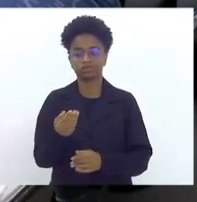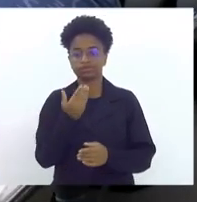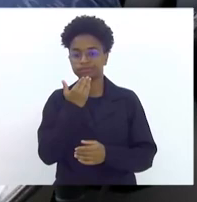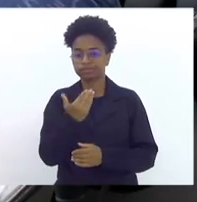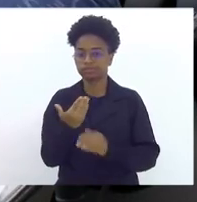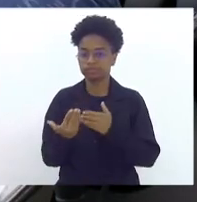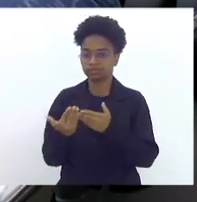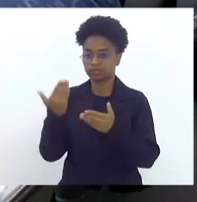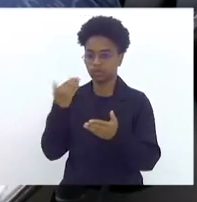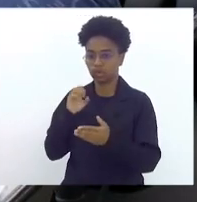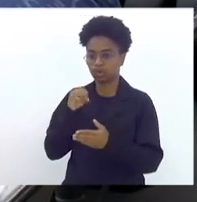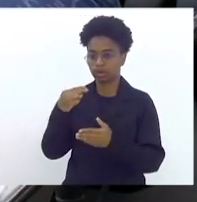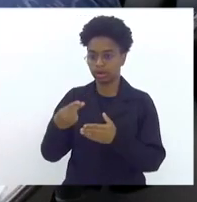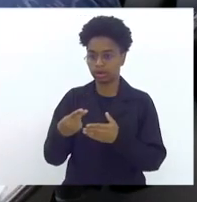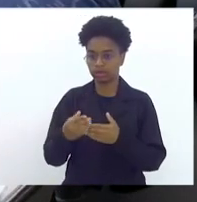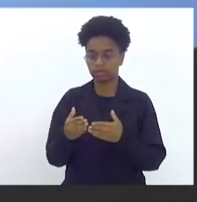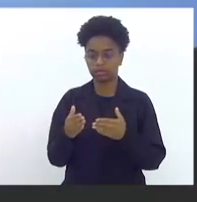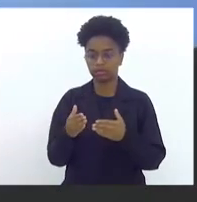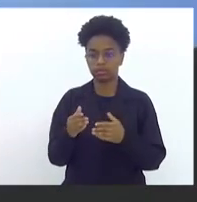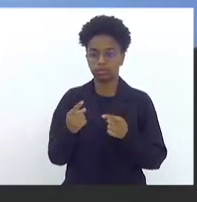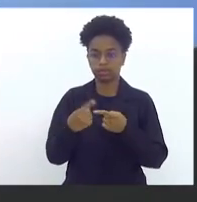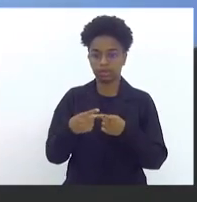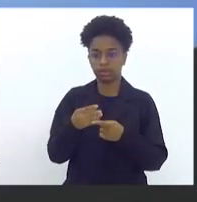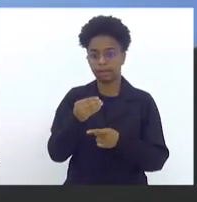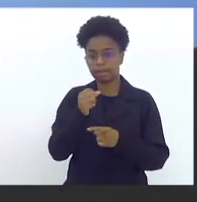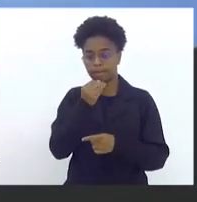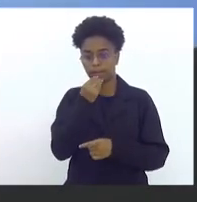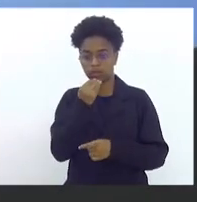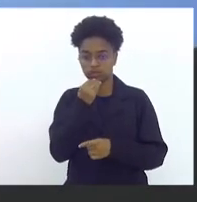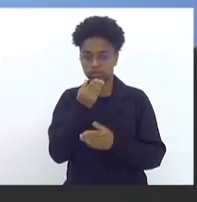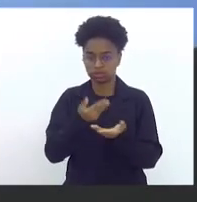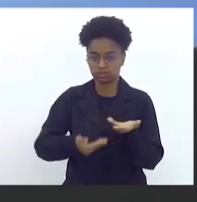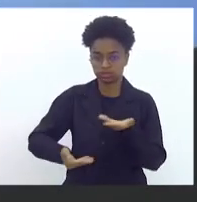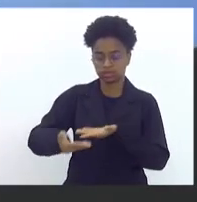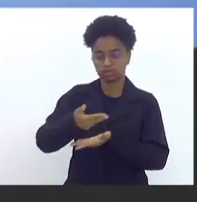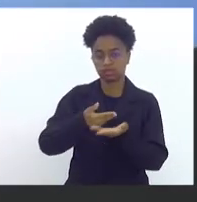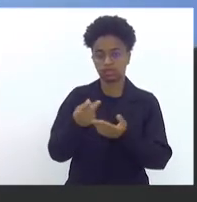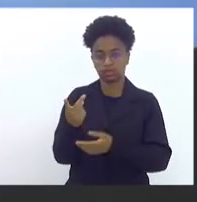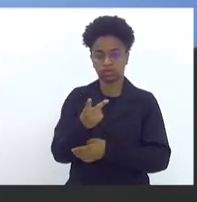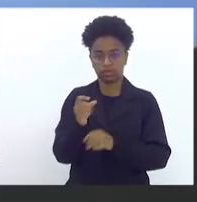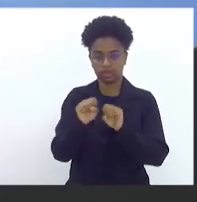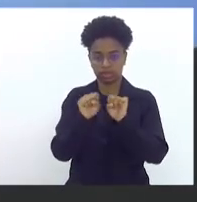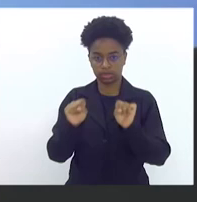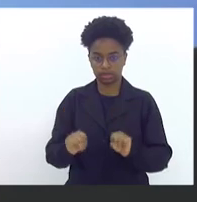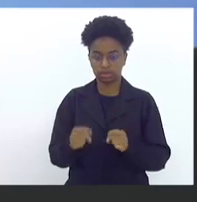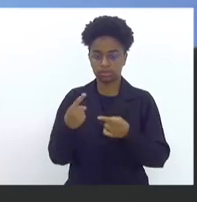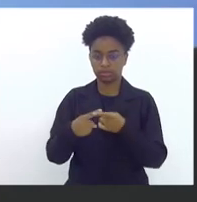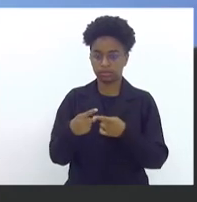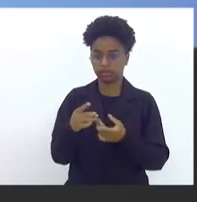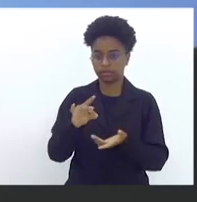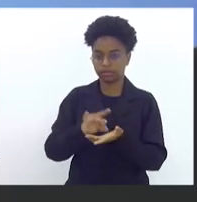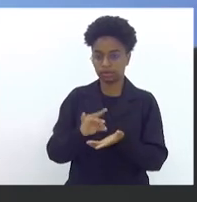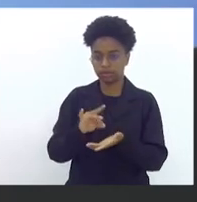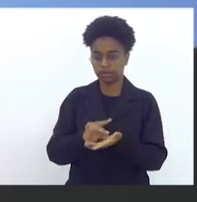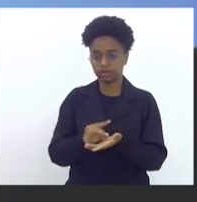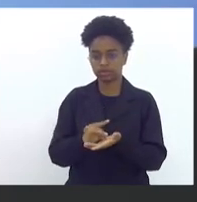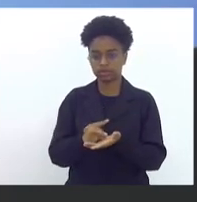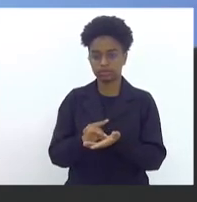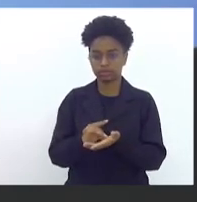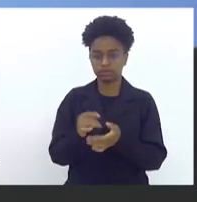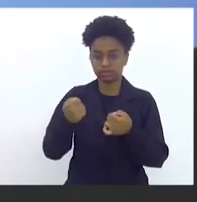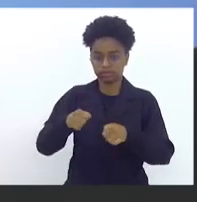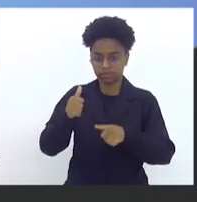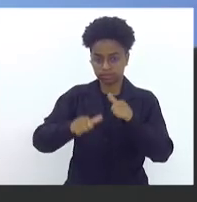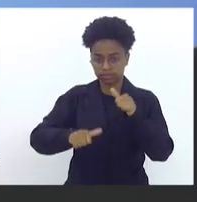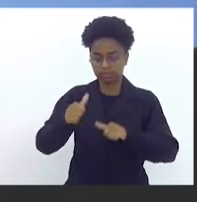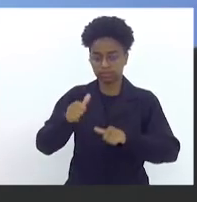com condenação né então a gente poderia ter essa integração desses três sistemas porque também é uma vertente que tem que ser tem que ser avaliar porque